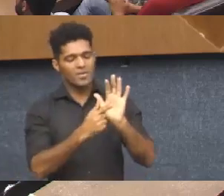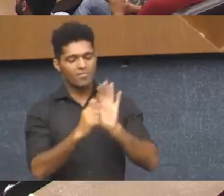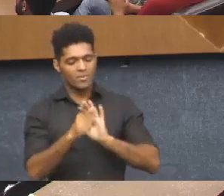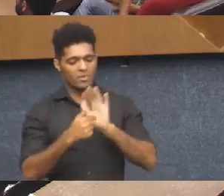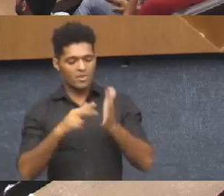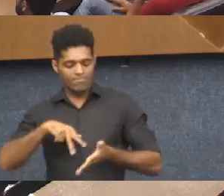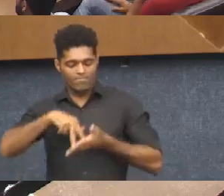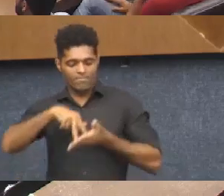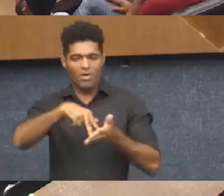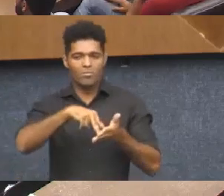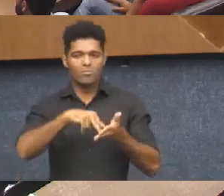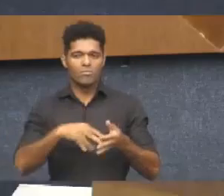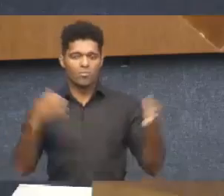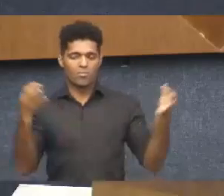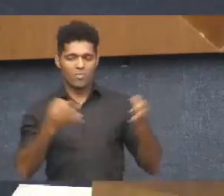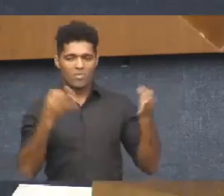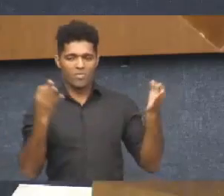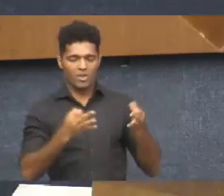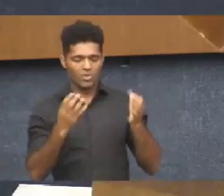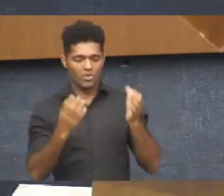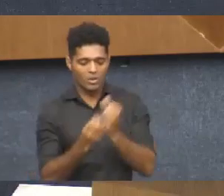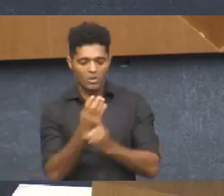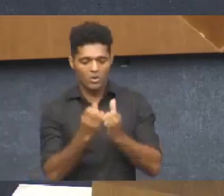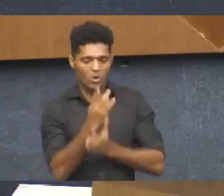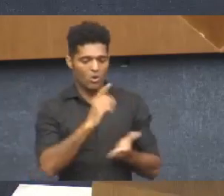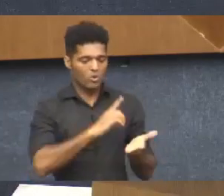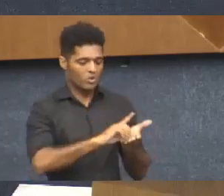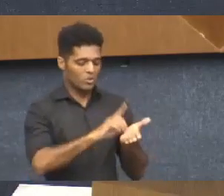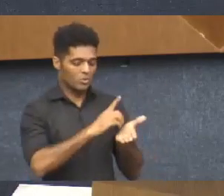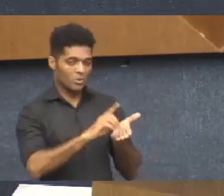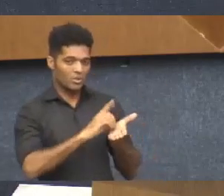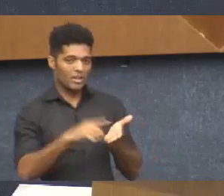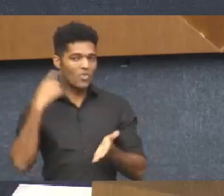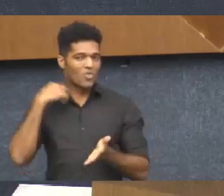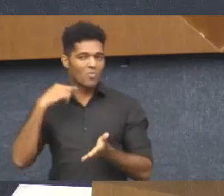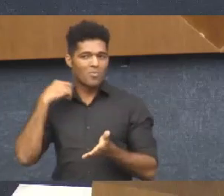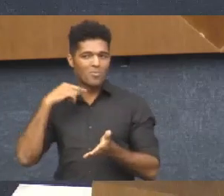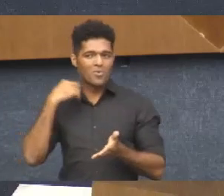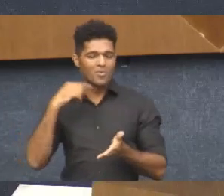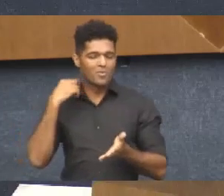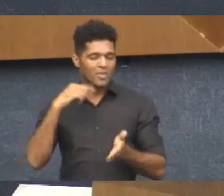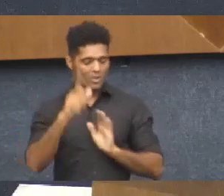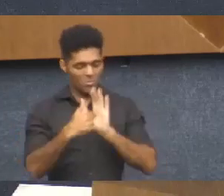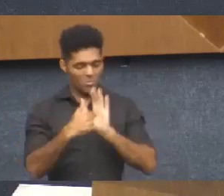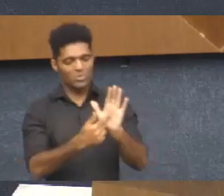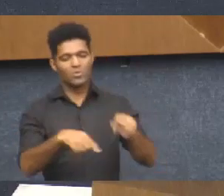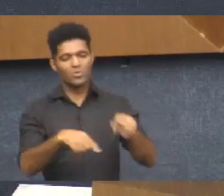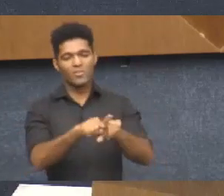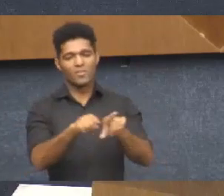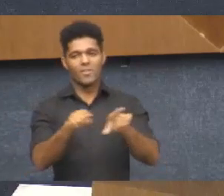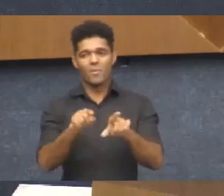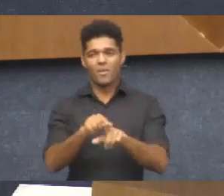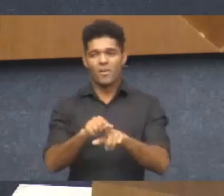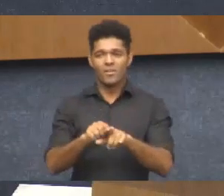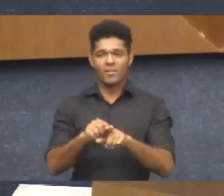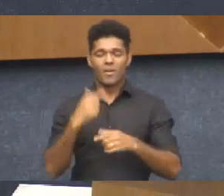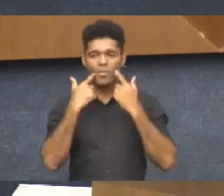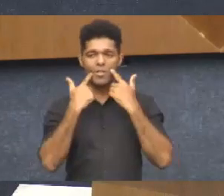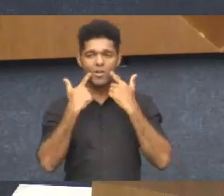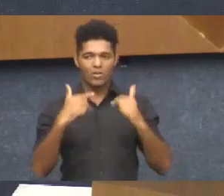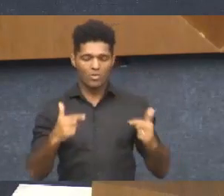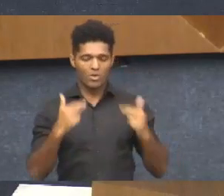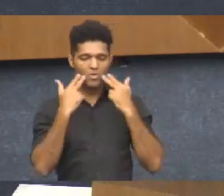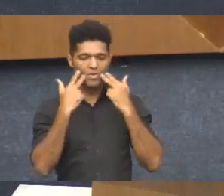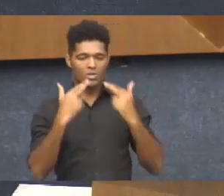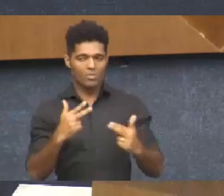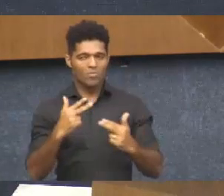graça e muita sabedoria. Coisa de gente inteligente. Você mostrou que a língua do mineirês, que